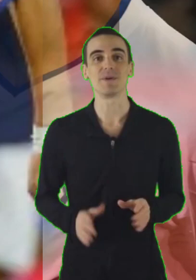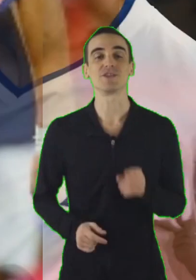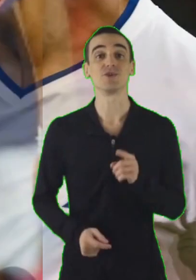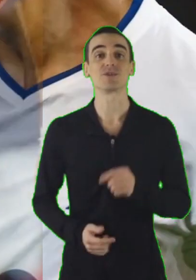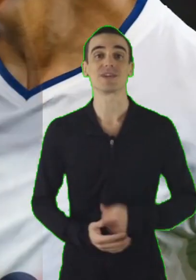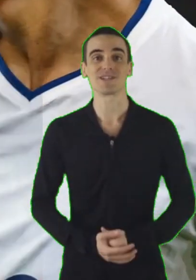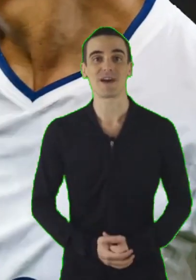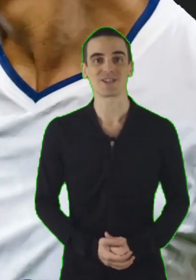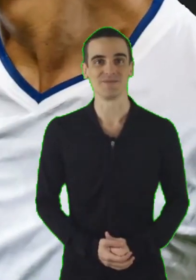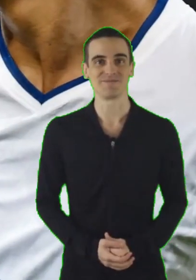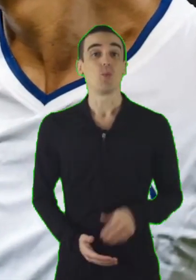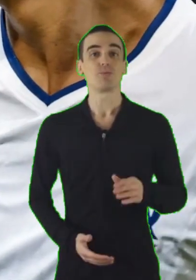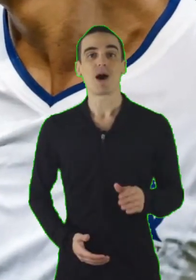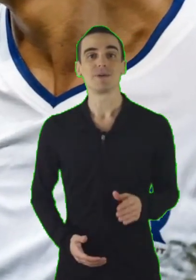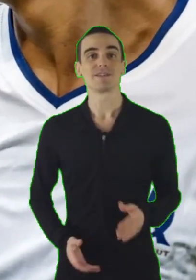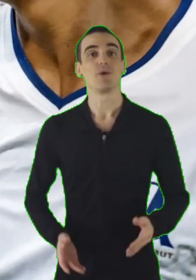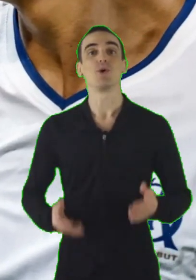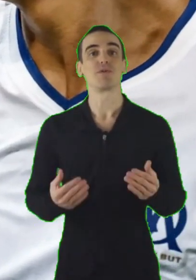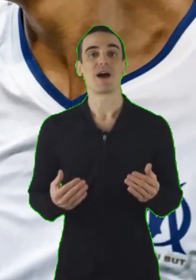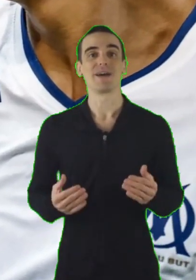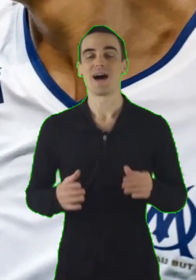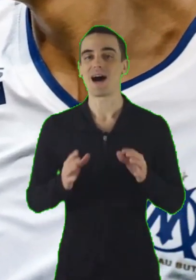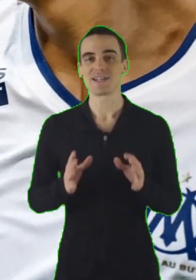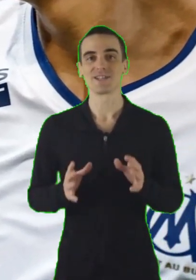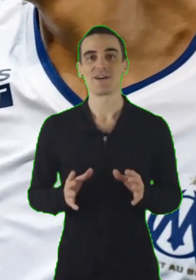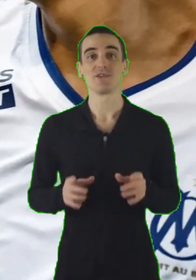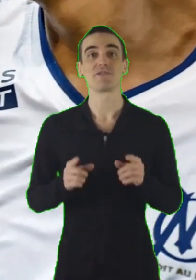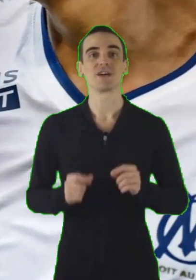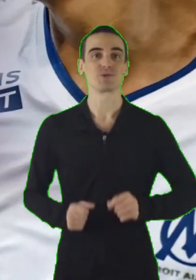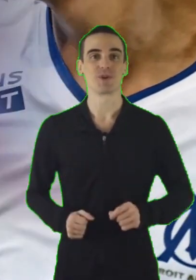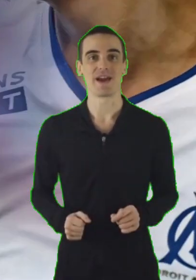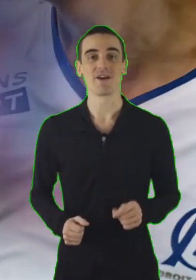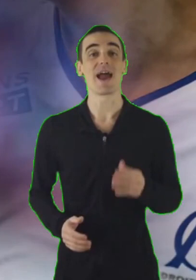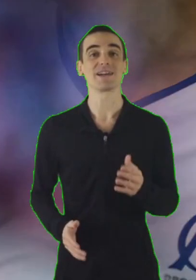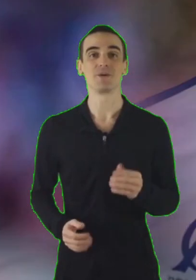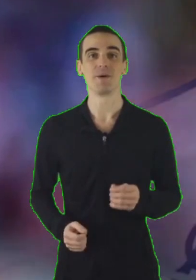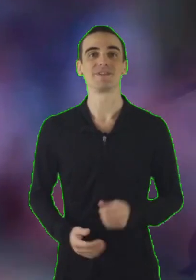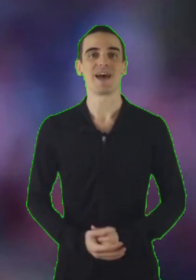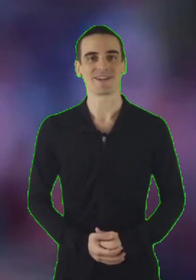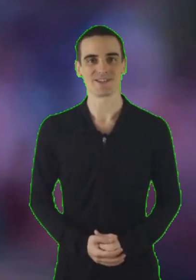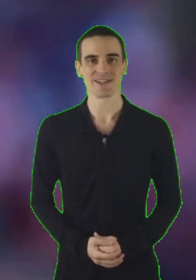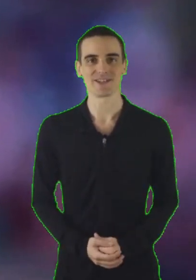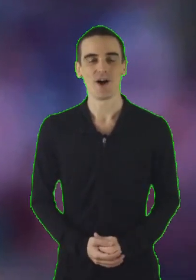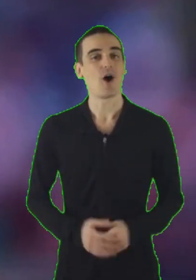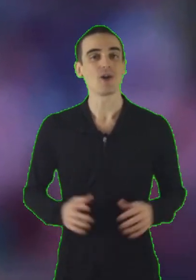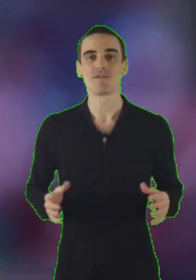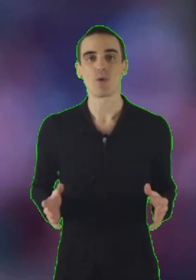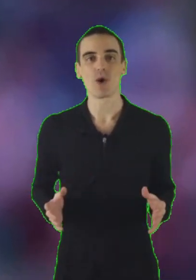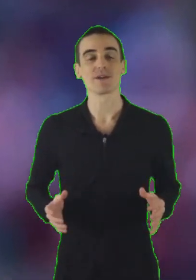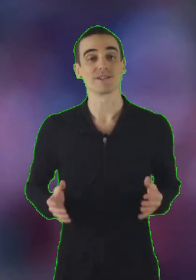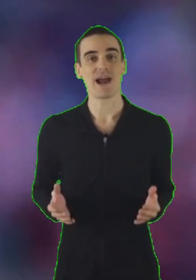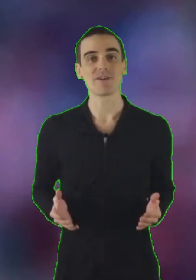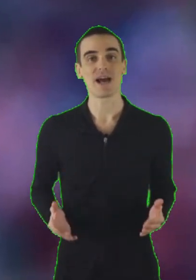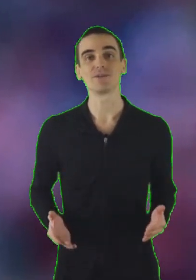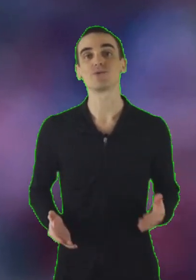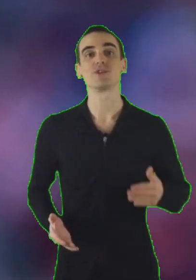esportivo. E aí, torcedor? O que acha do interesse do Rei de Copas em Alexis Sánchez? Deixe sua opinião nos